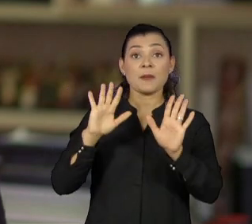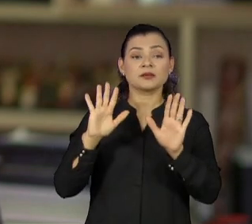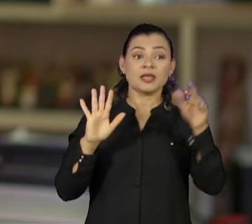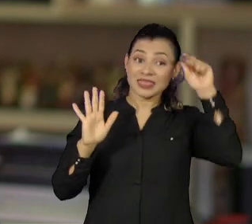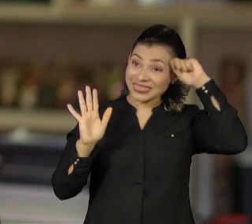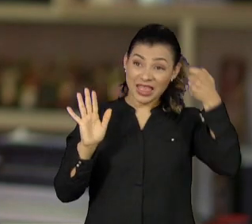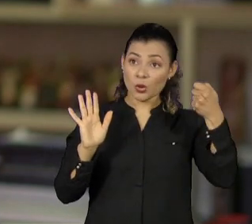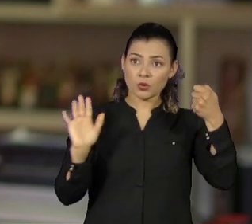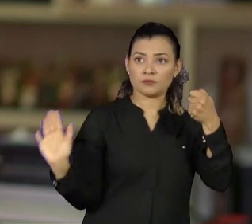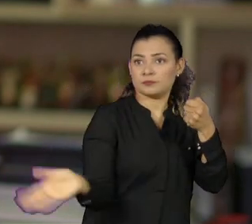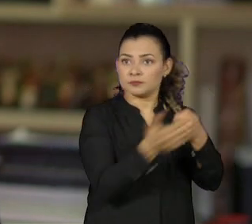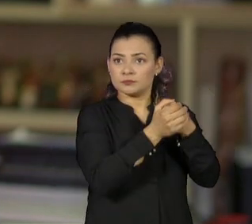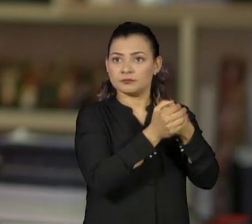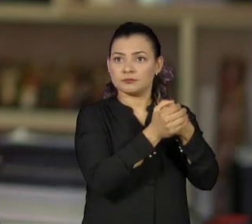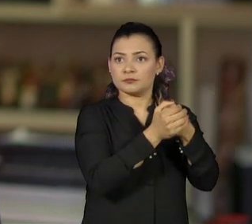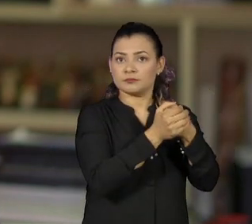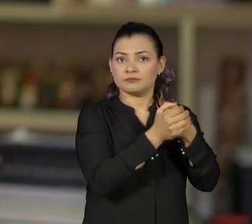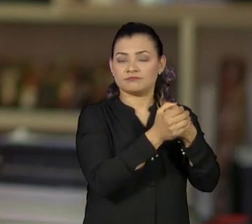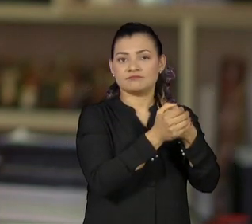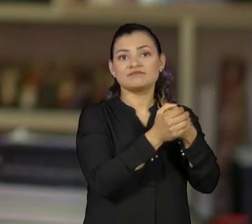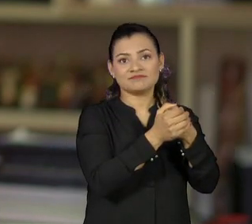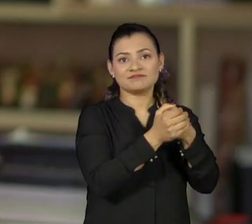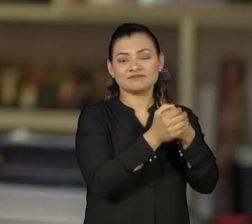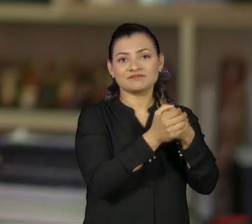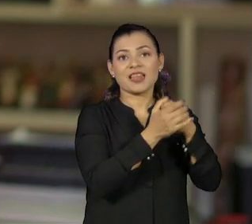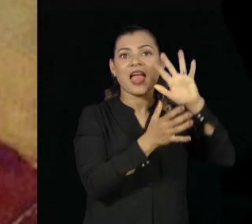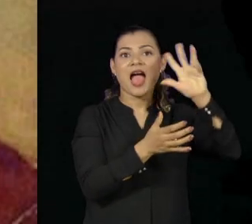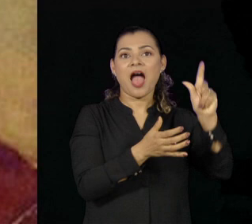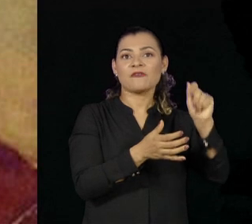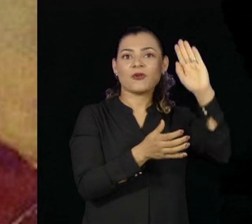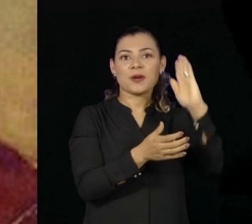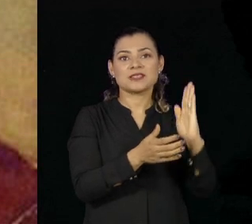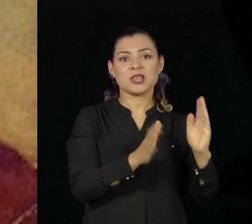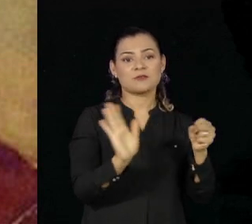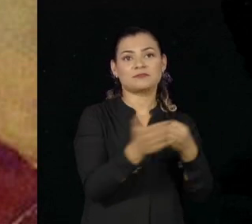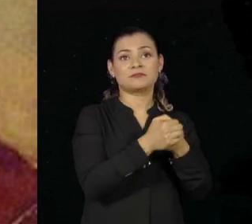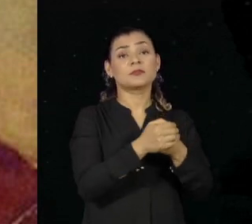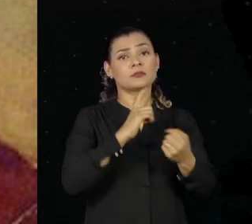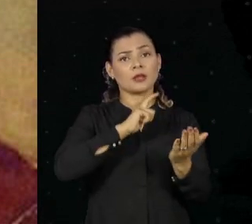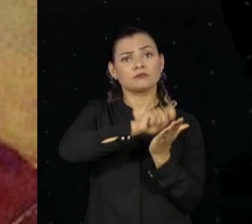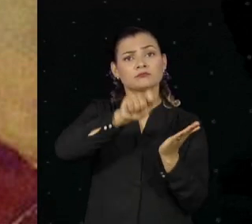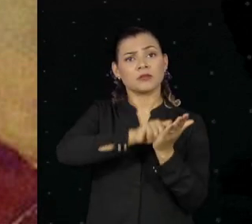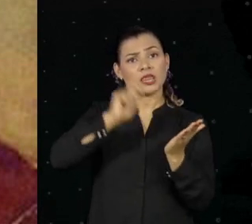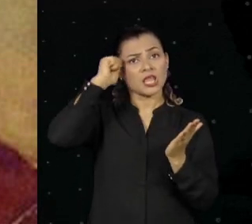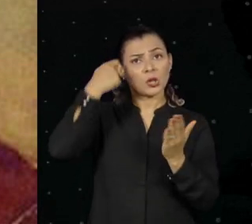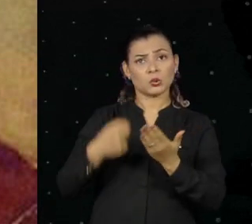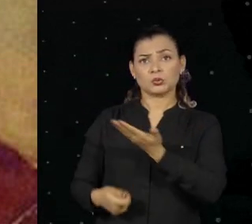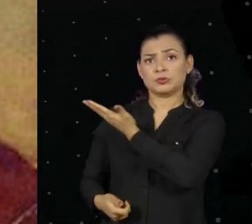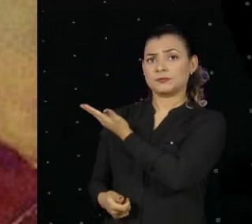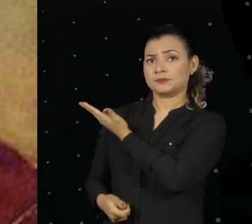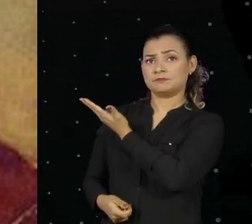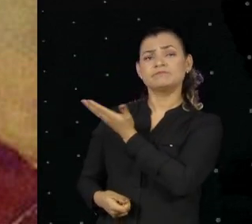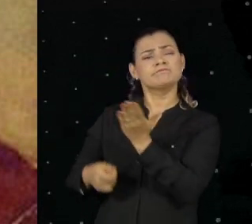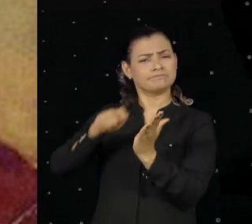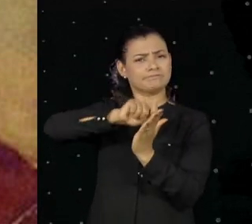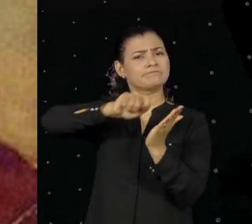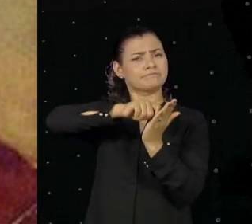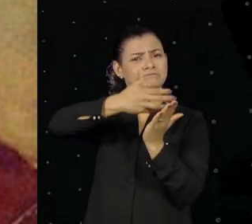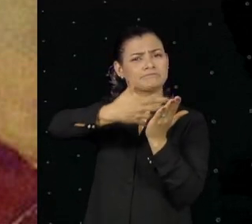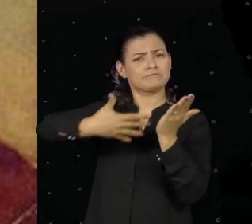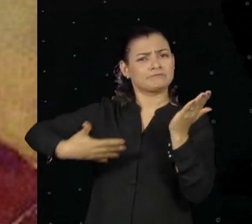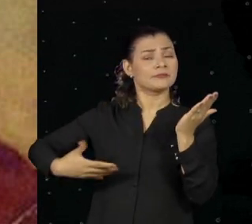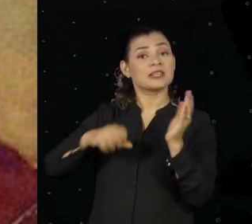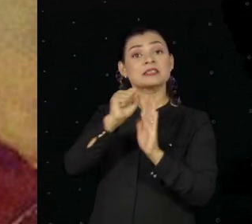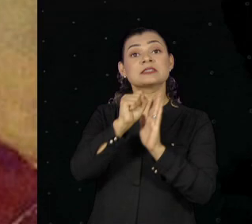a contribuição dos afro-brasileiros. Nós temos compositores negros registrados a partir